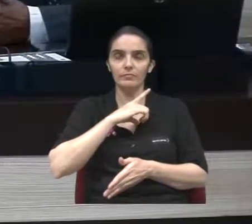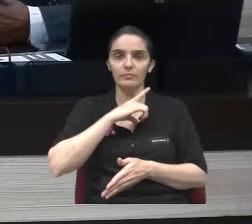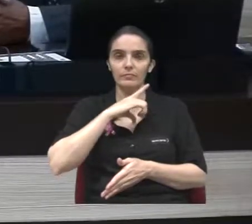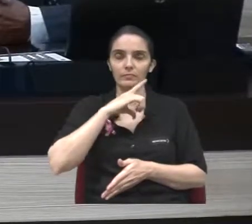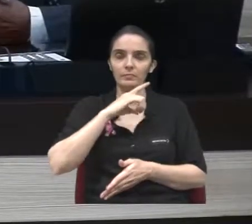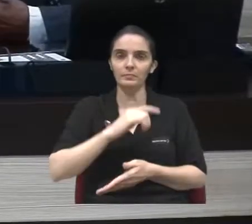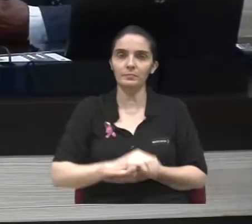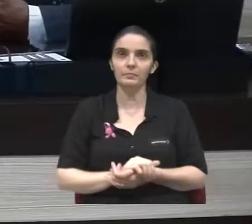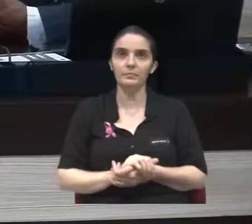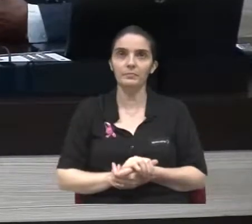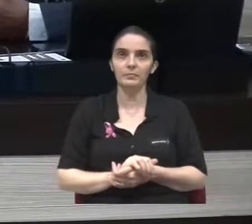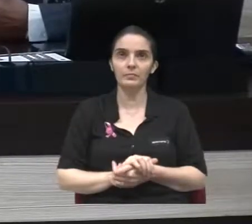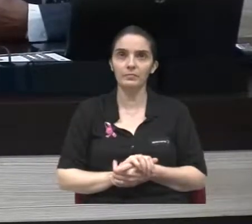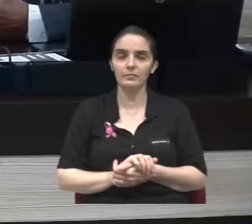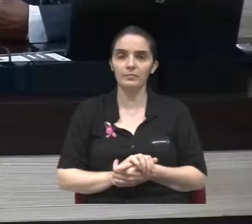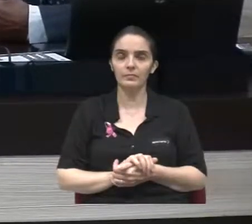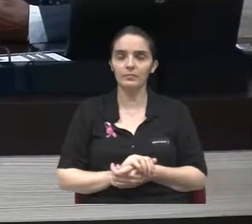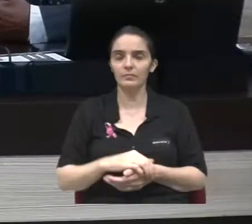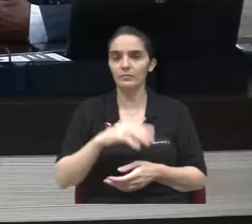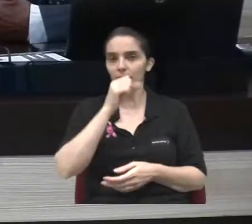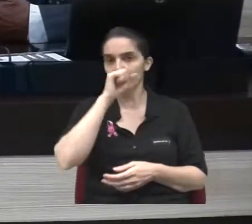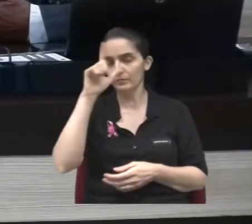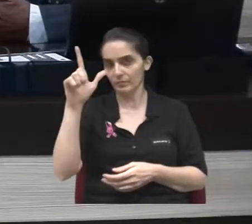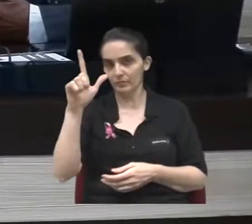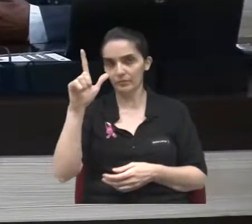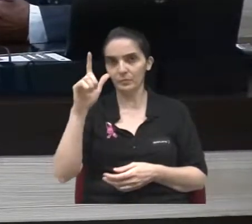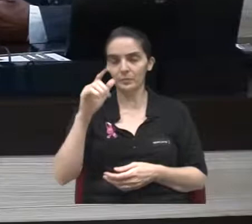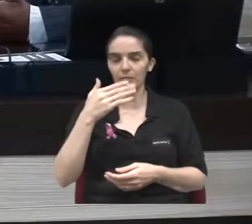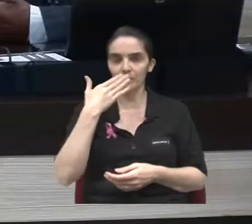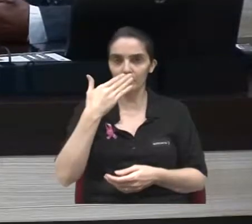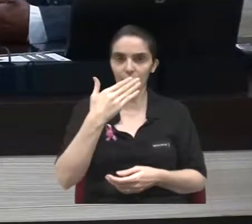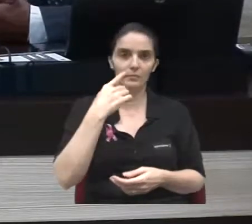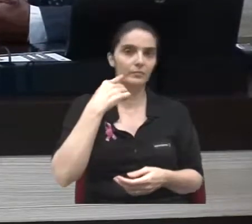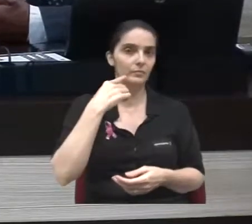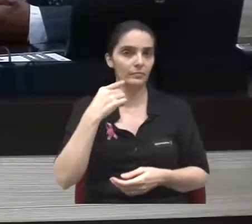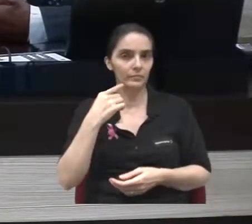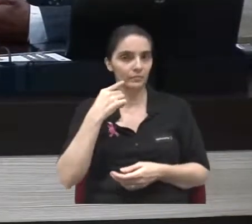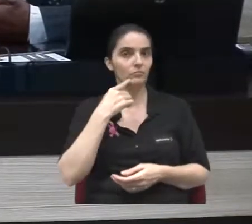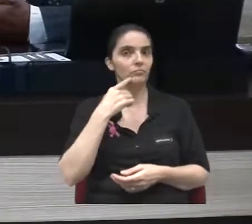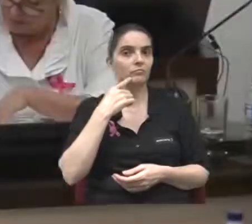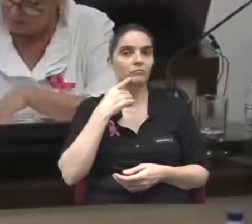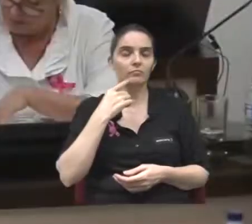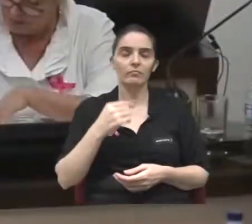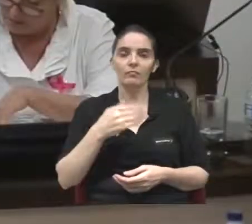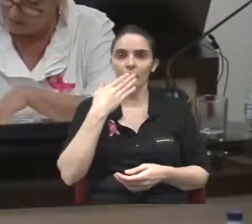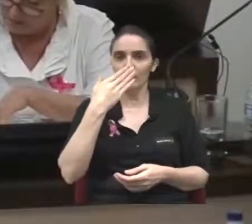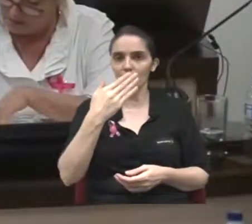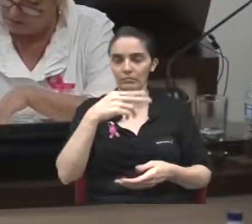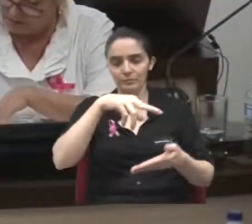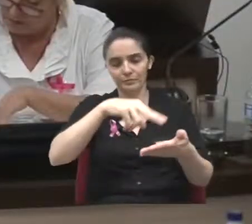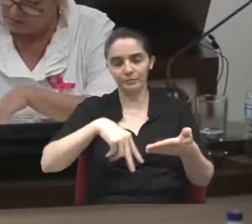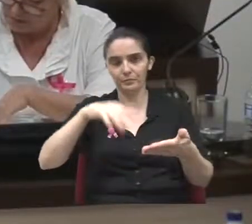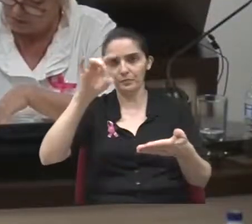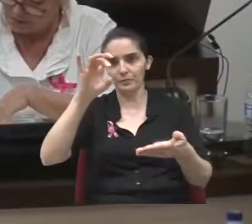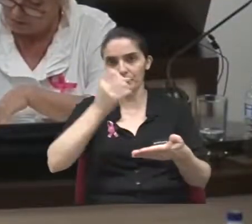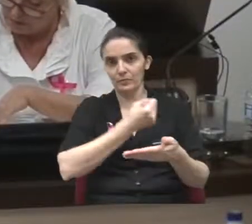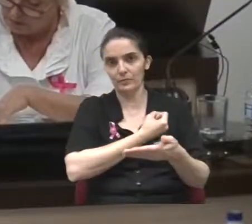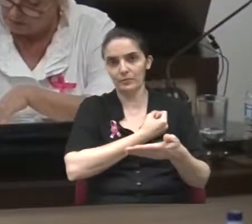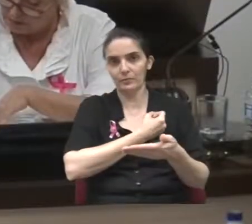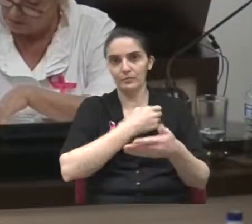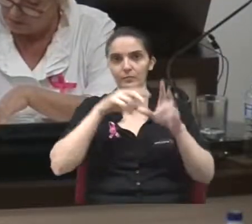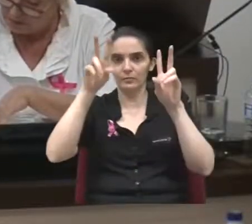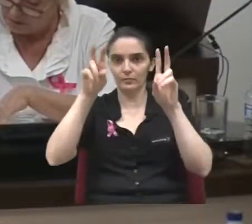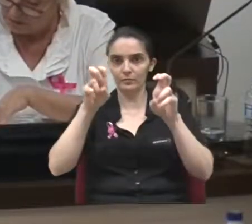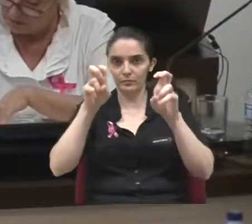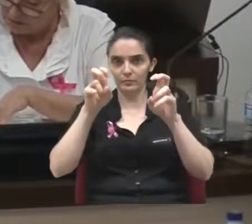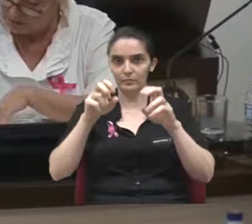tratamento disponível no município de Limeira. Questão de ordem, vereador Cleiton Silva. Senhor presidente, peço para que seja lido só o número, a emenda e o autor dos requerimentos, para que a gente